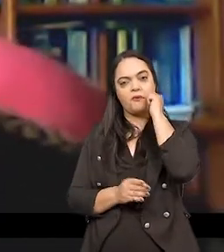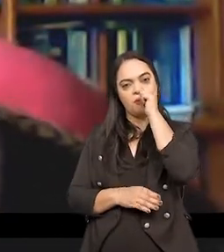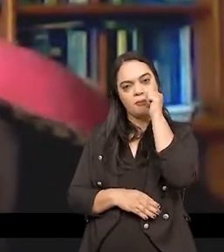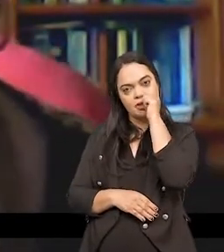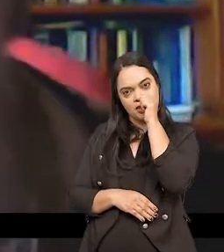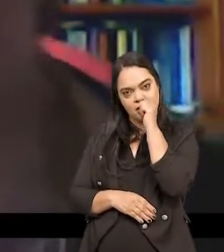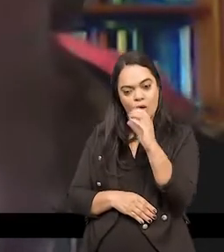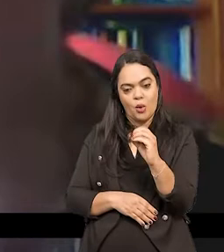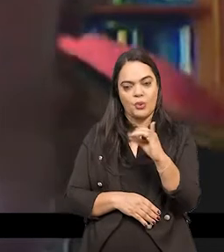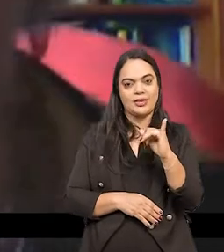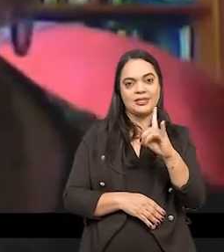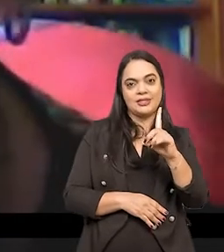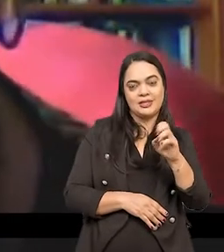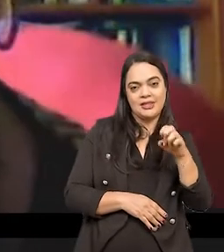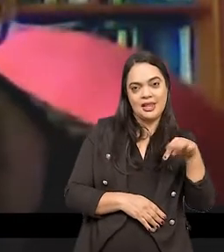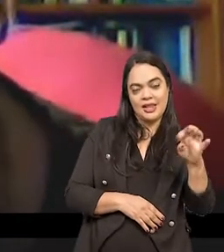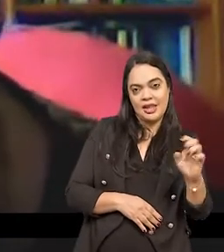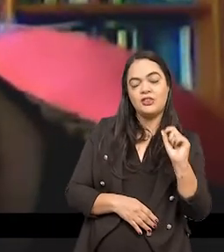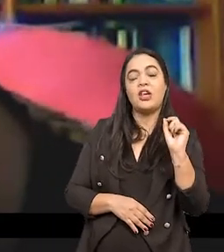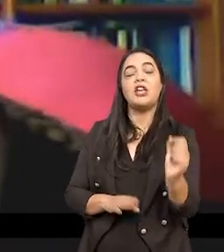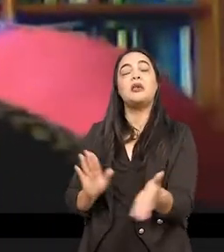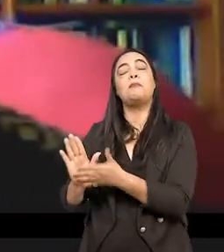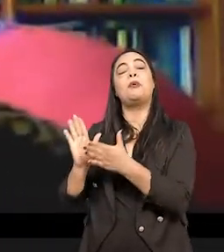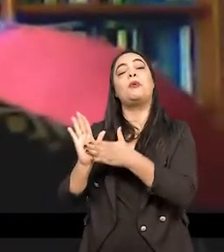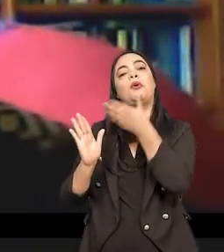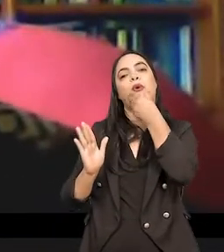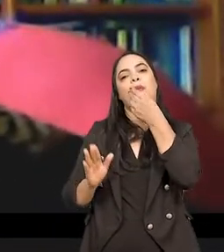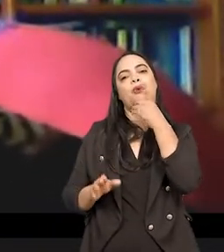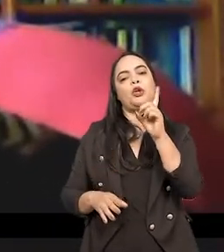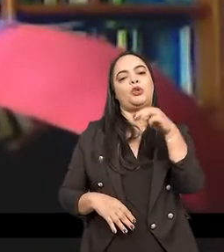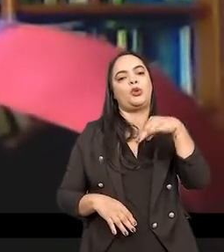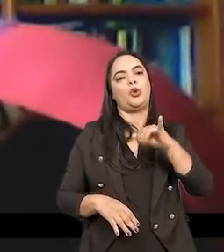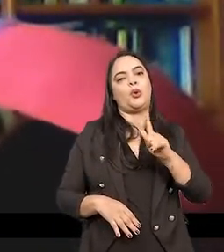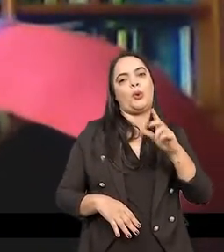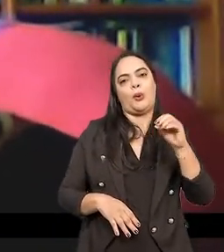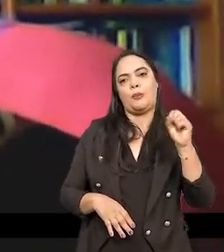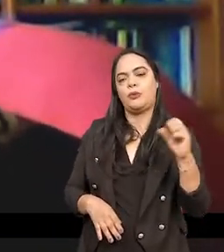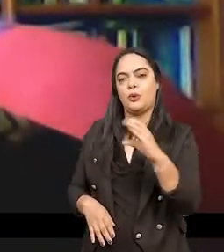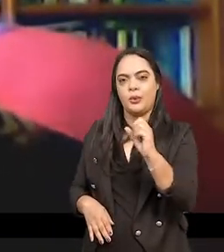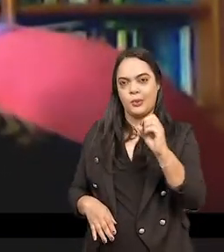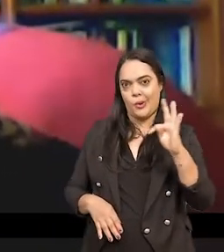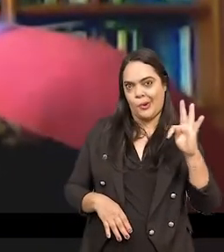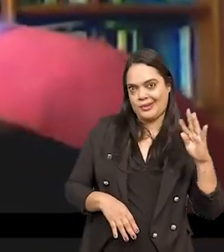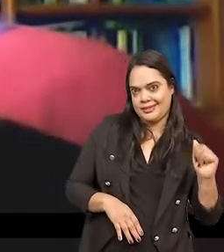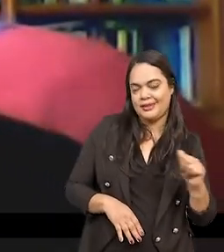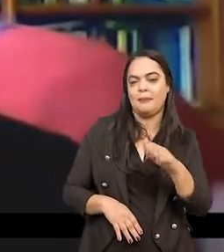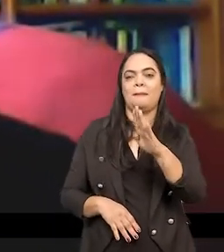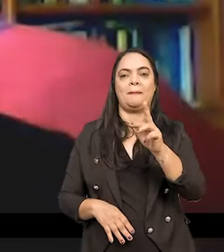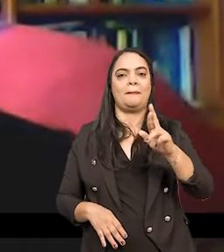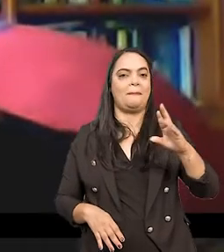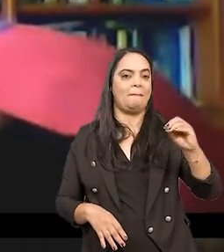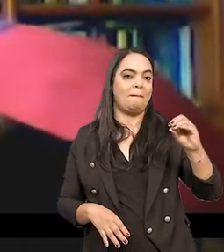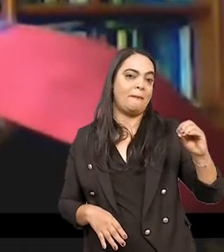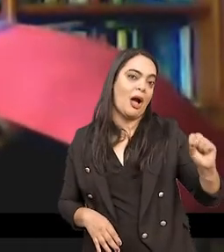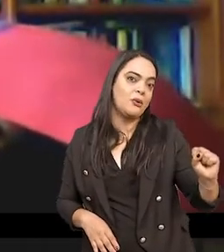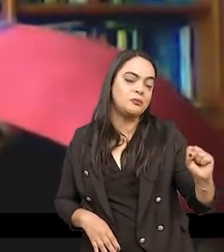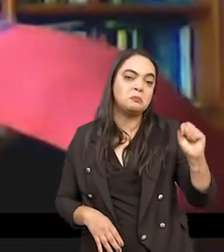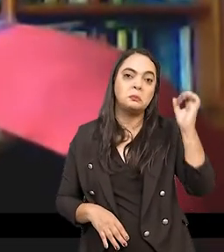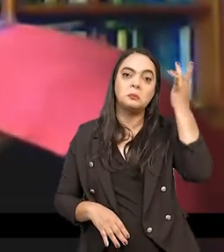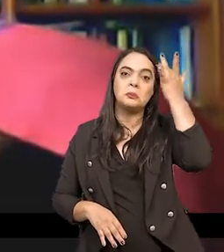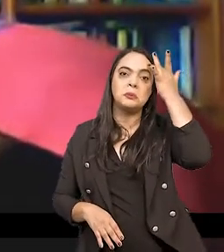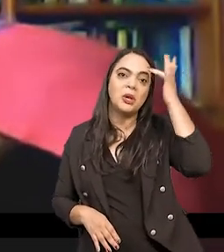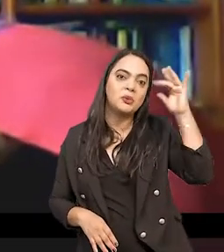o proponente era Domingos Borja de Barros, um nome que tu não sabe se é brasileiro ou se é português. Fiquei